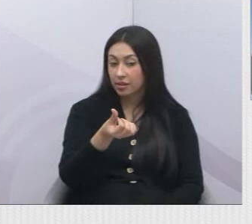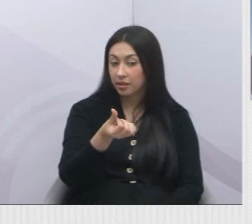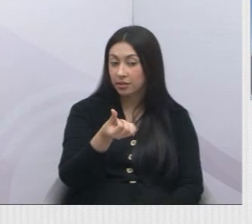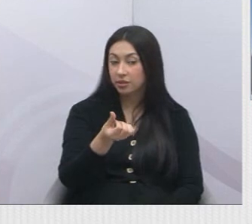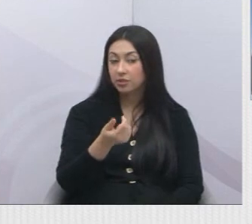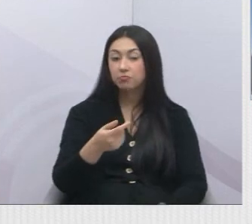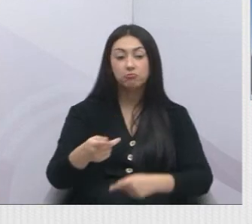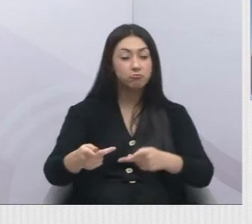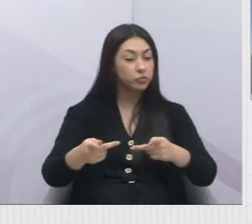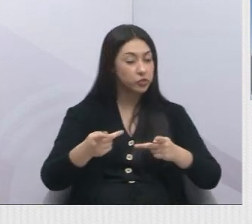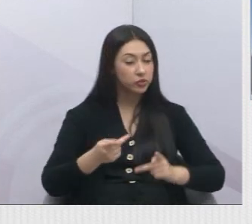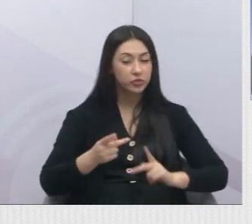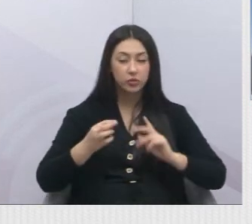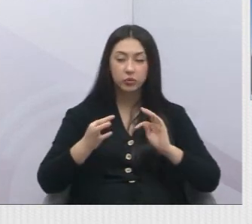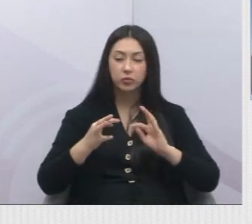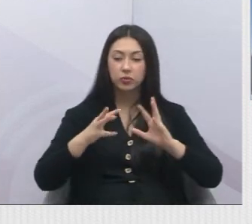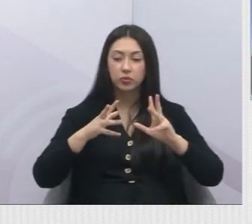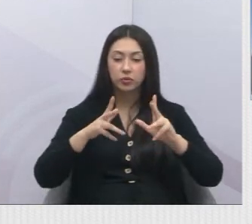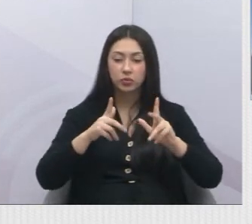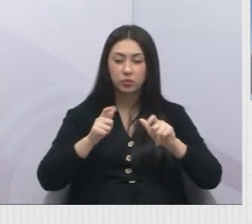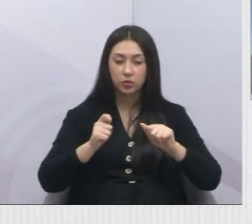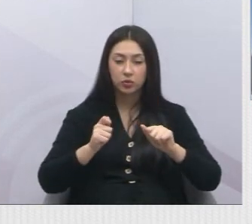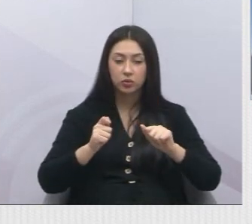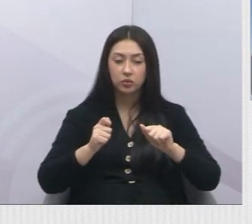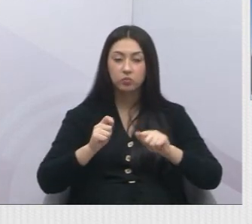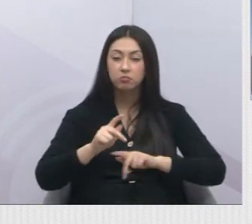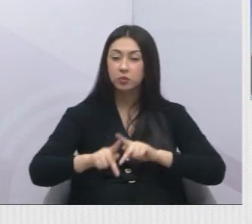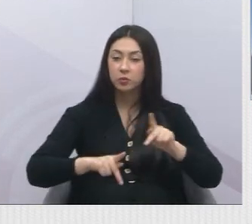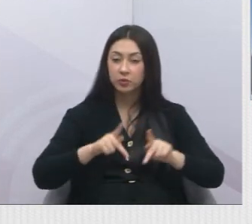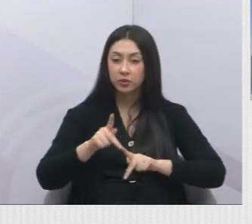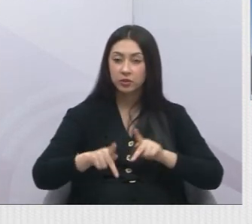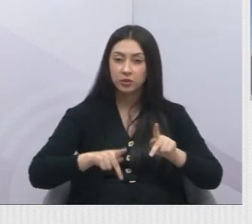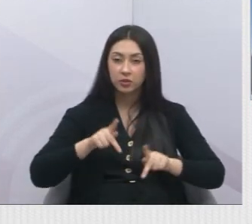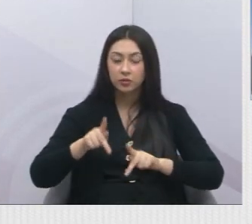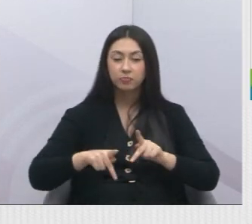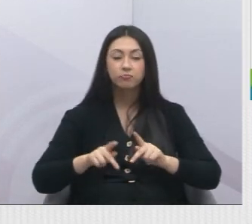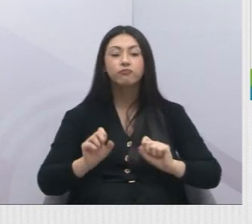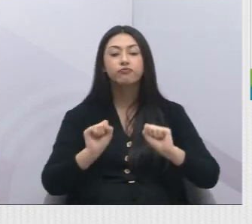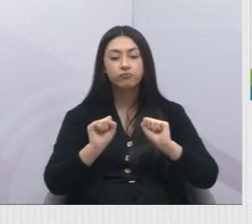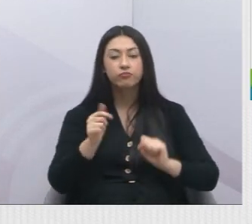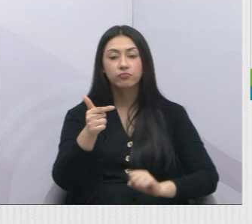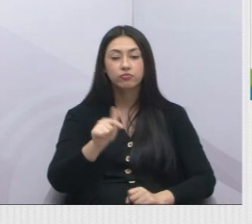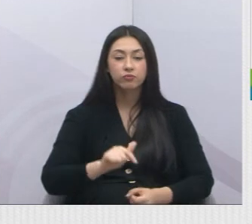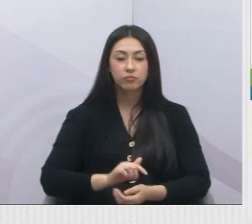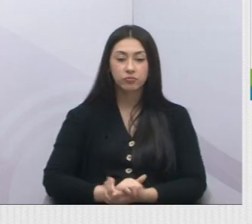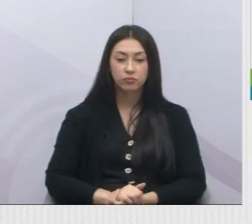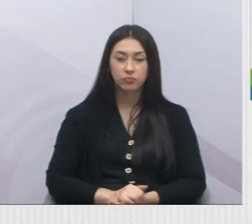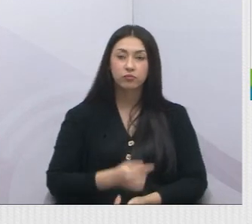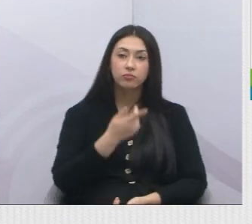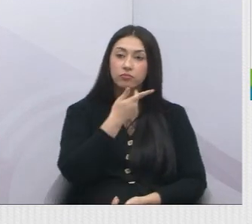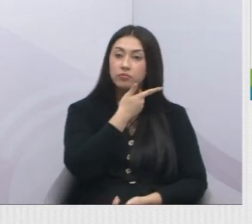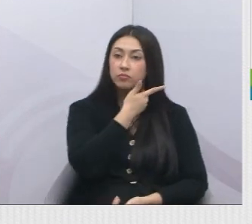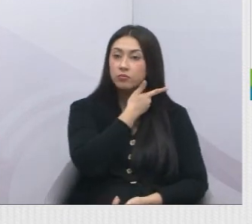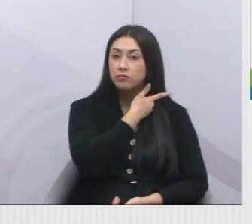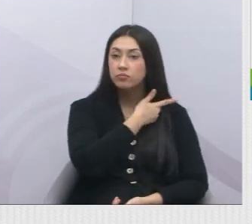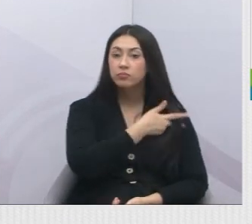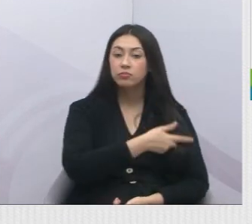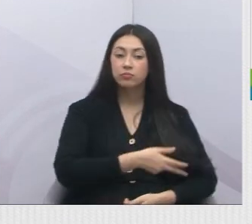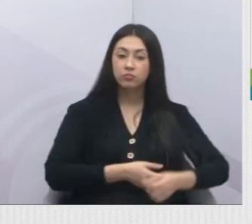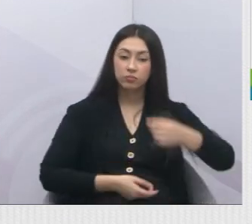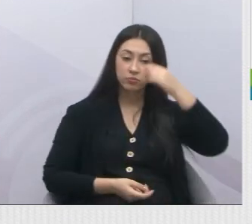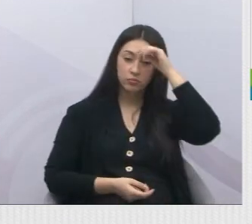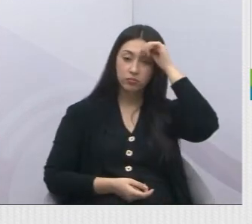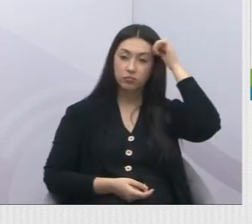Convido todos os vereadores e toda a população. Pode ir para o próximo? Está aí meus